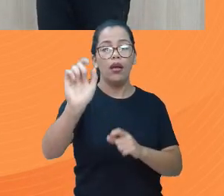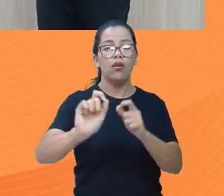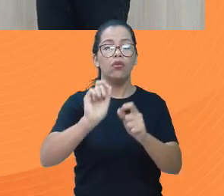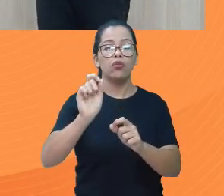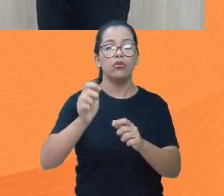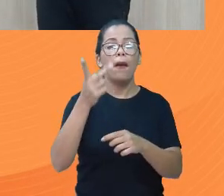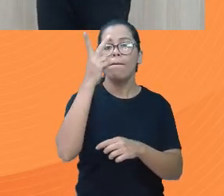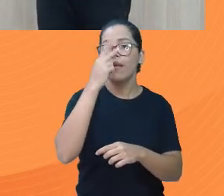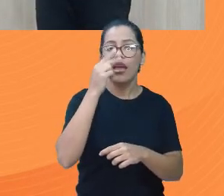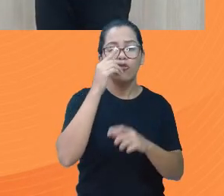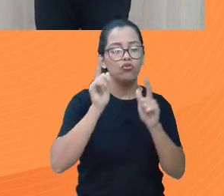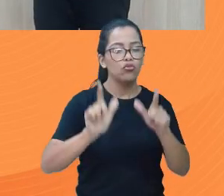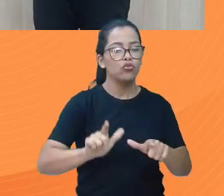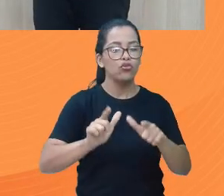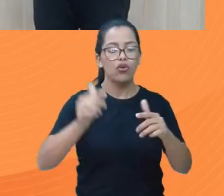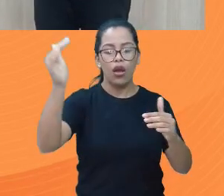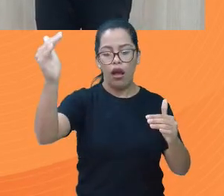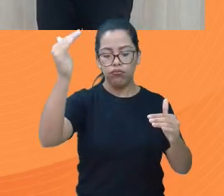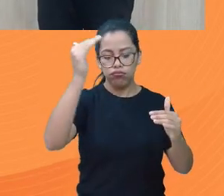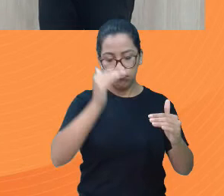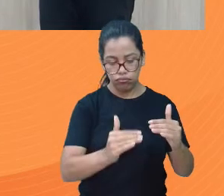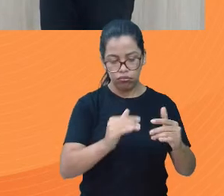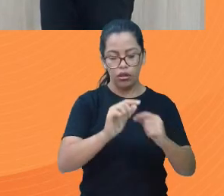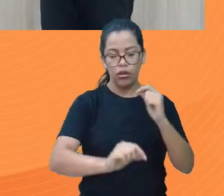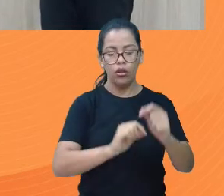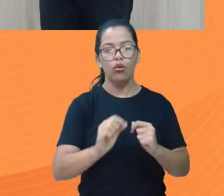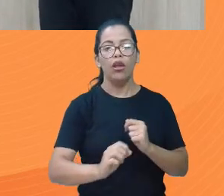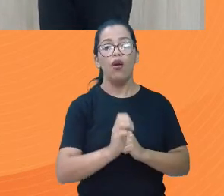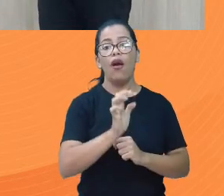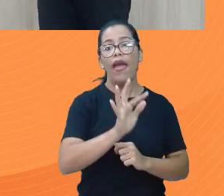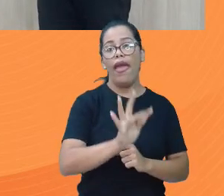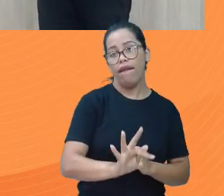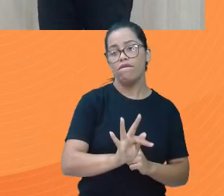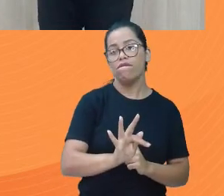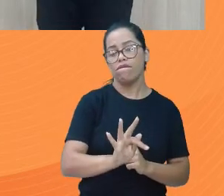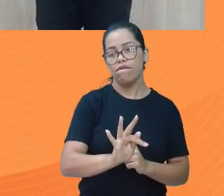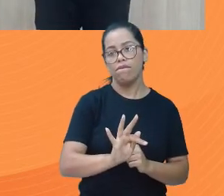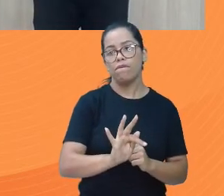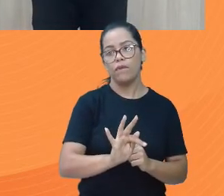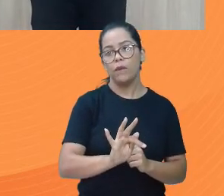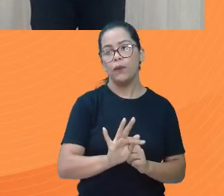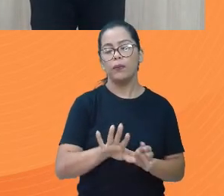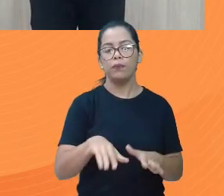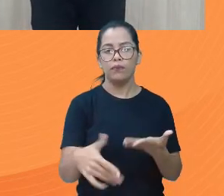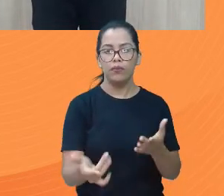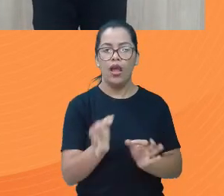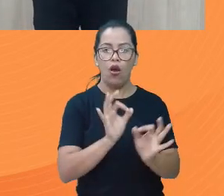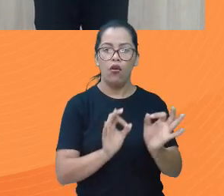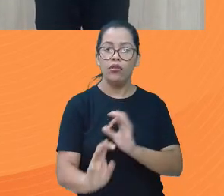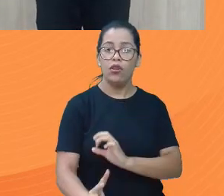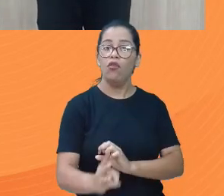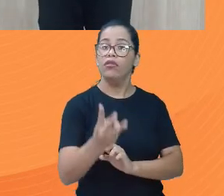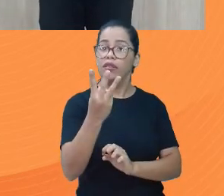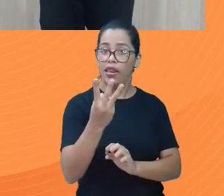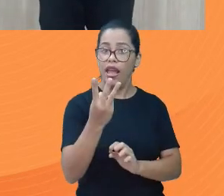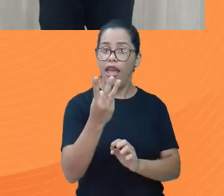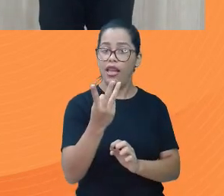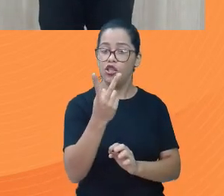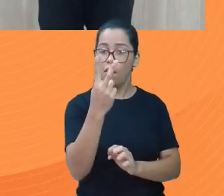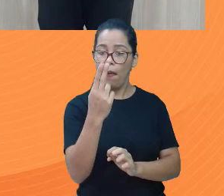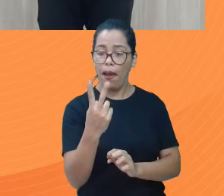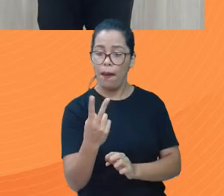mesma correspondência, ou seja, na mesma posição que o ângulo F lá embaixo. Então, eu já formei aí 3 pares de